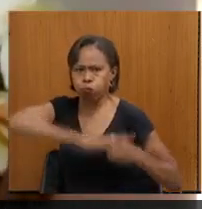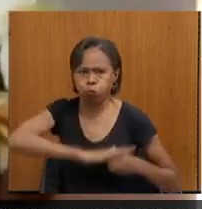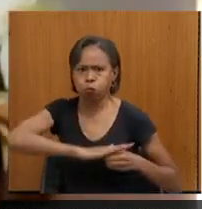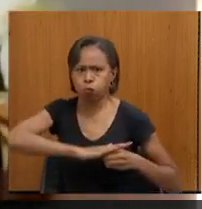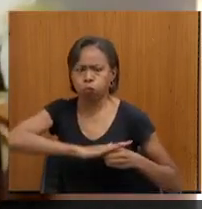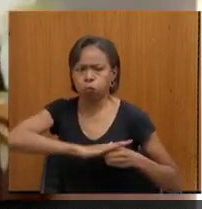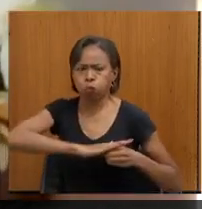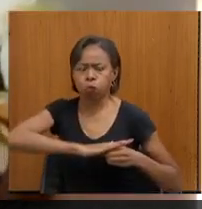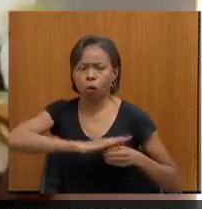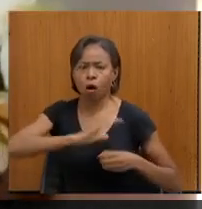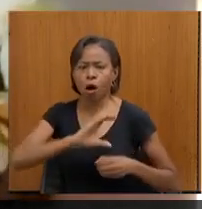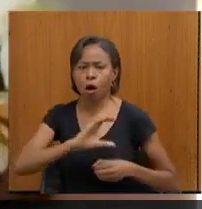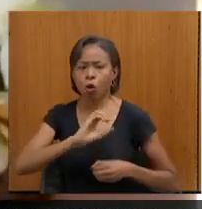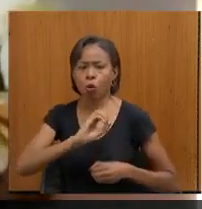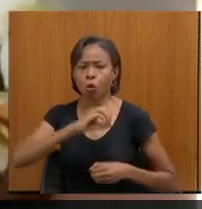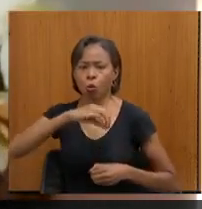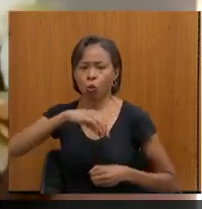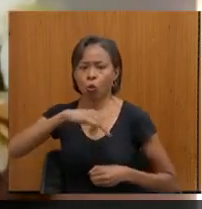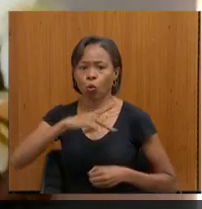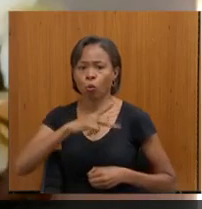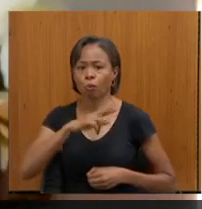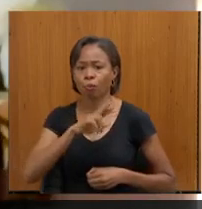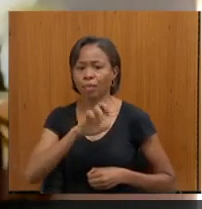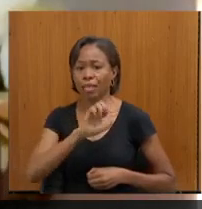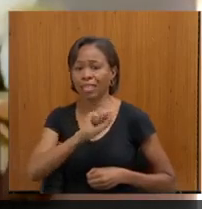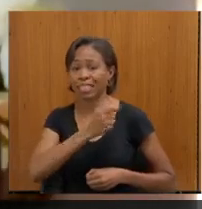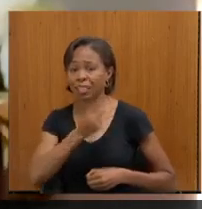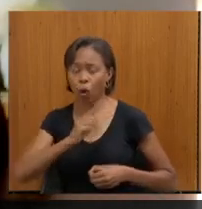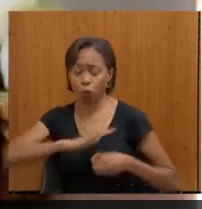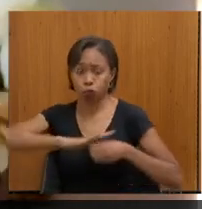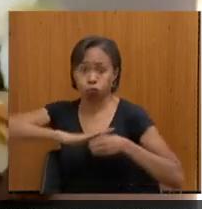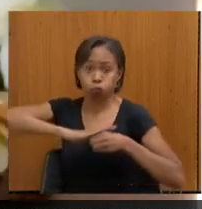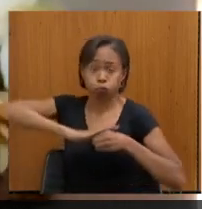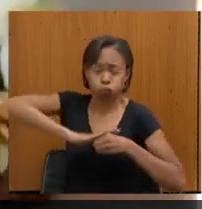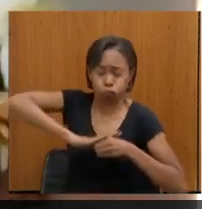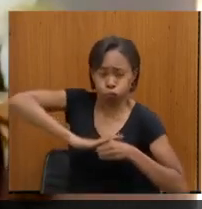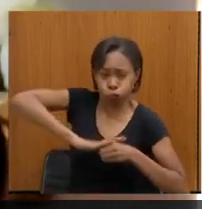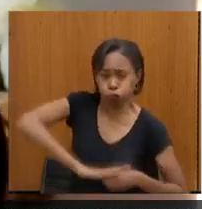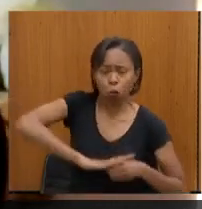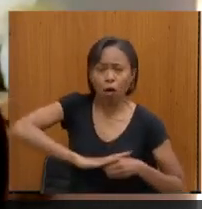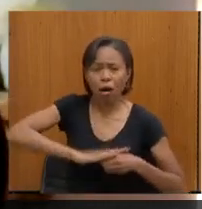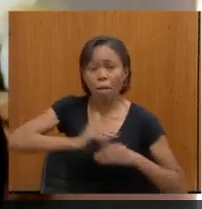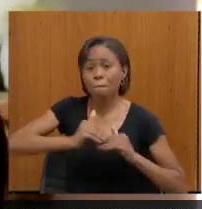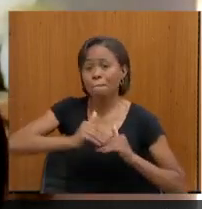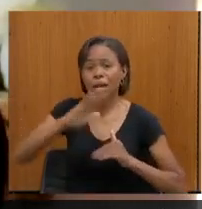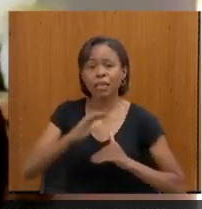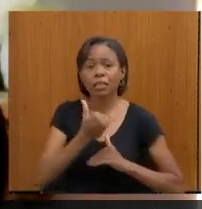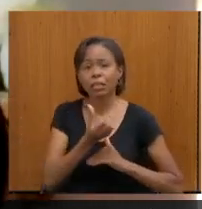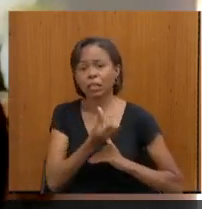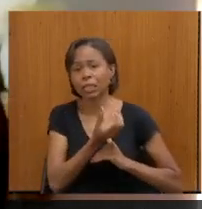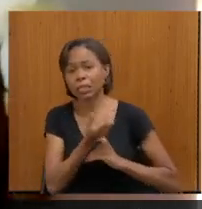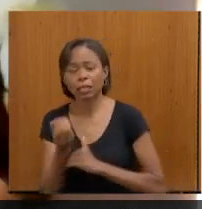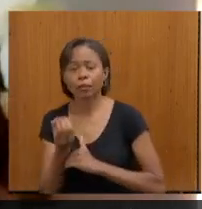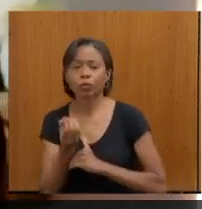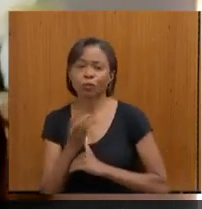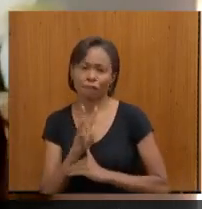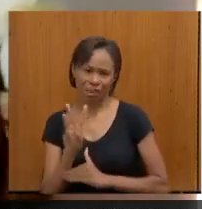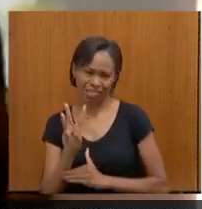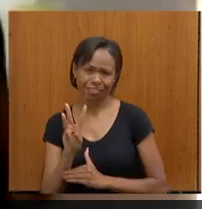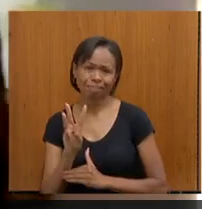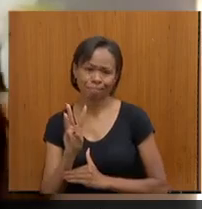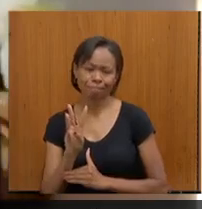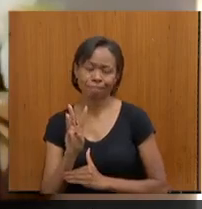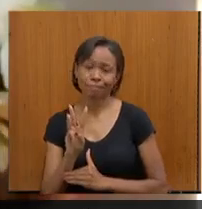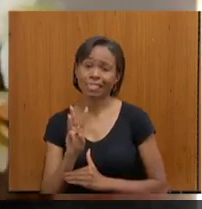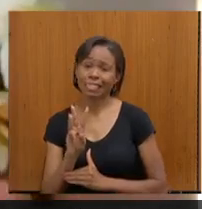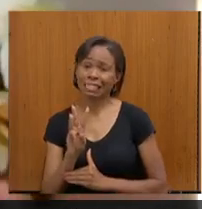japonesa que você tem comprimir o hidrogênio acima de 6 anos bar e por isso mesmo